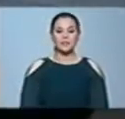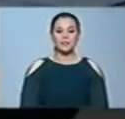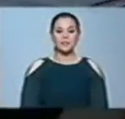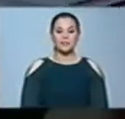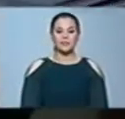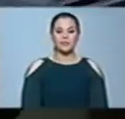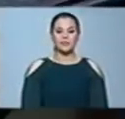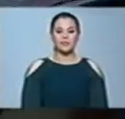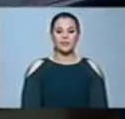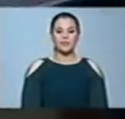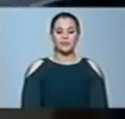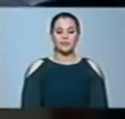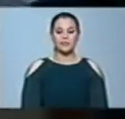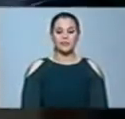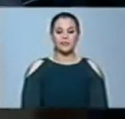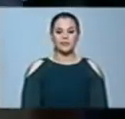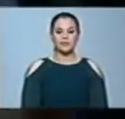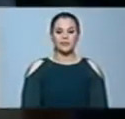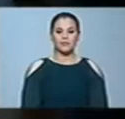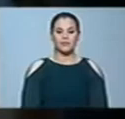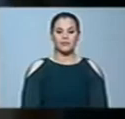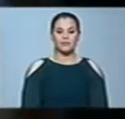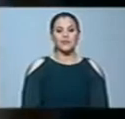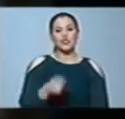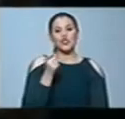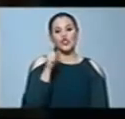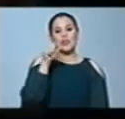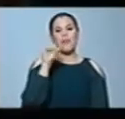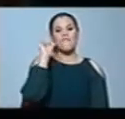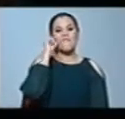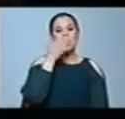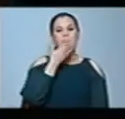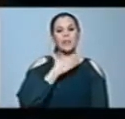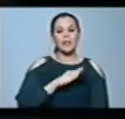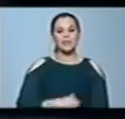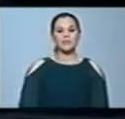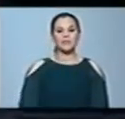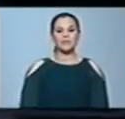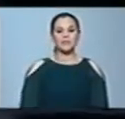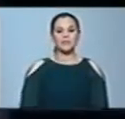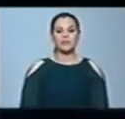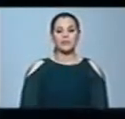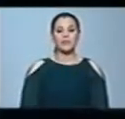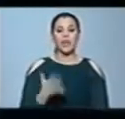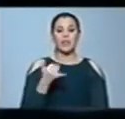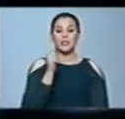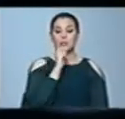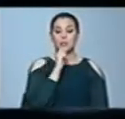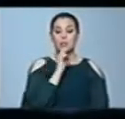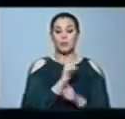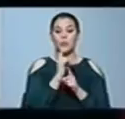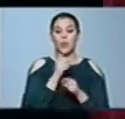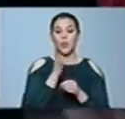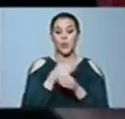e mais um precinho vim pra cá e também daqui a pouco já podemos tirar os pacientes foram